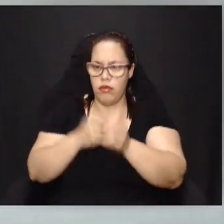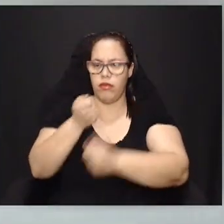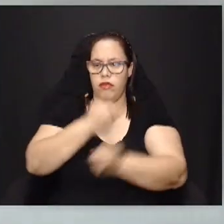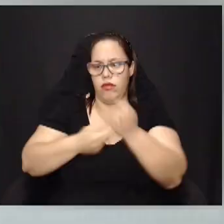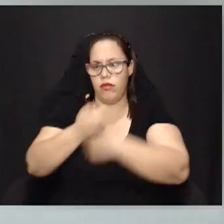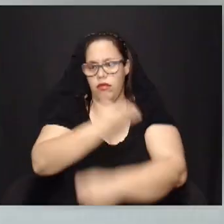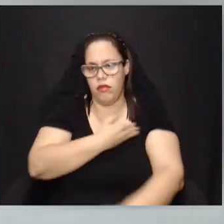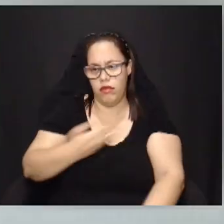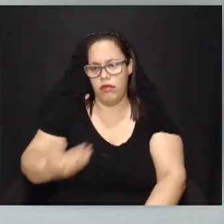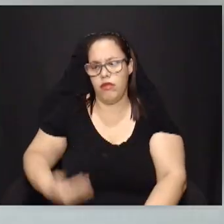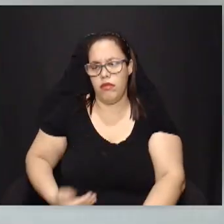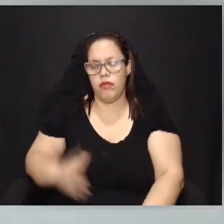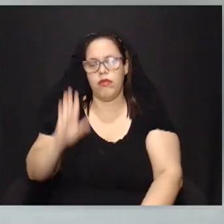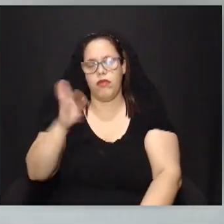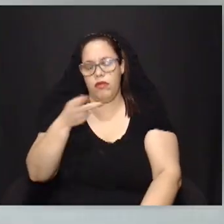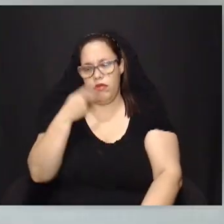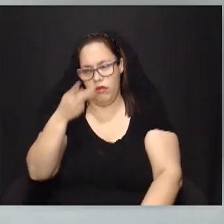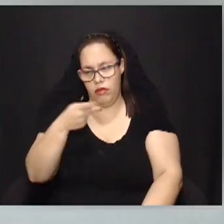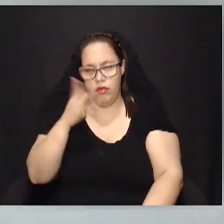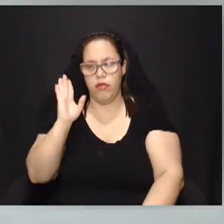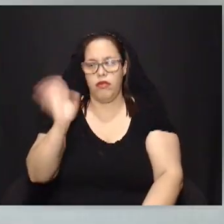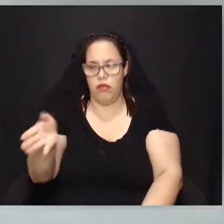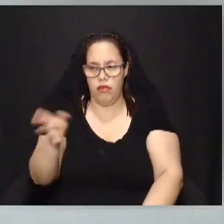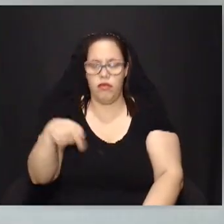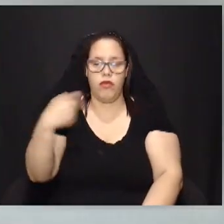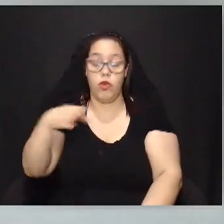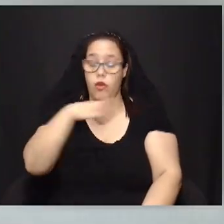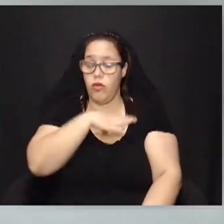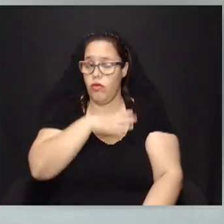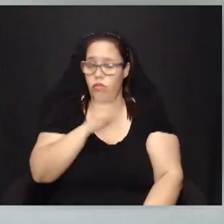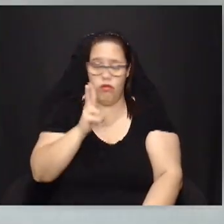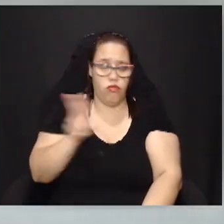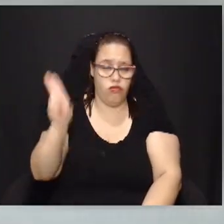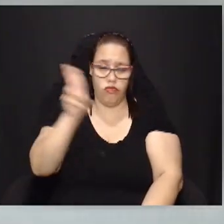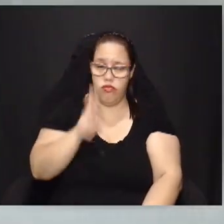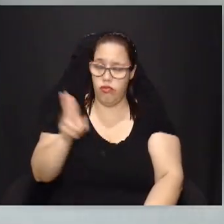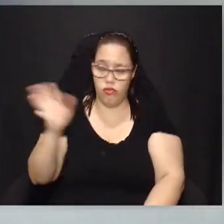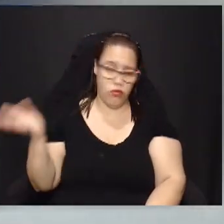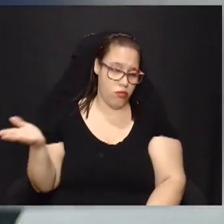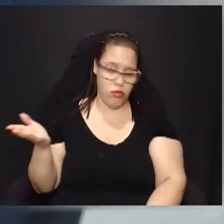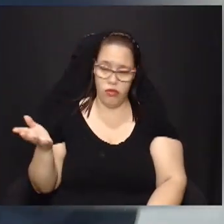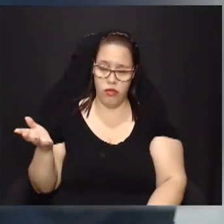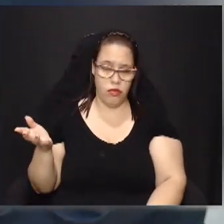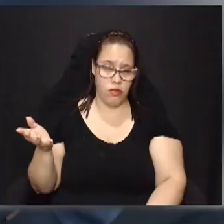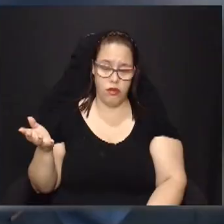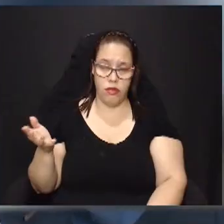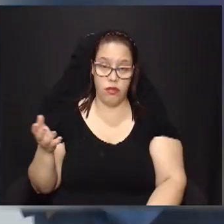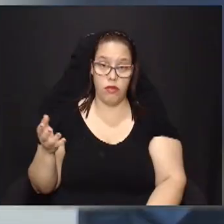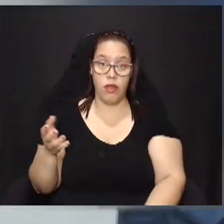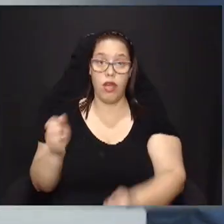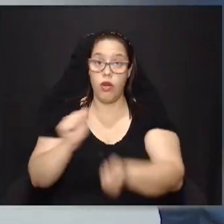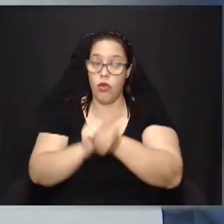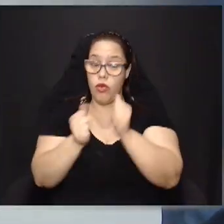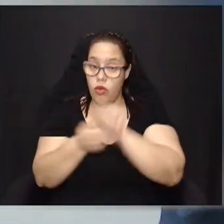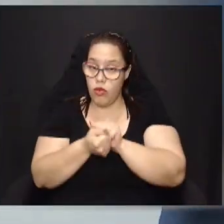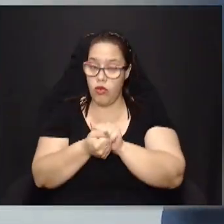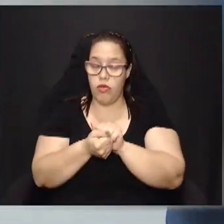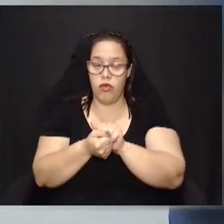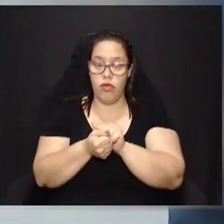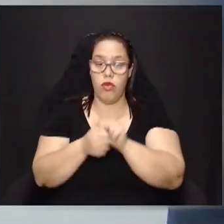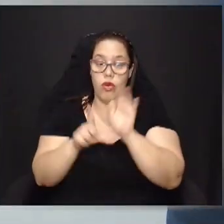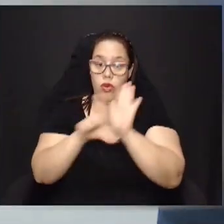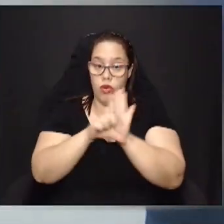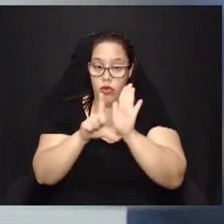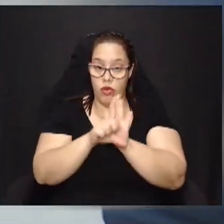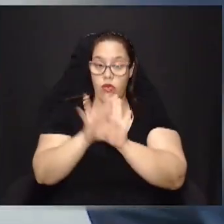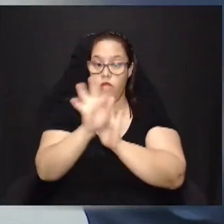já foi dito, outras cidades já o fizeram. Ele nos alinha com a legislação federal, a